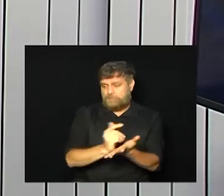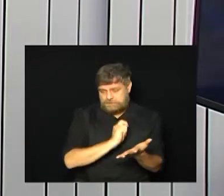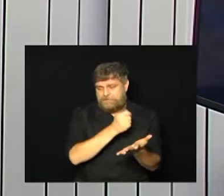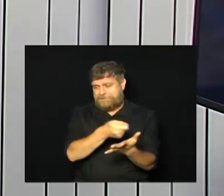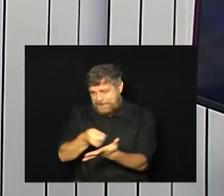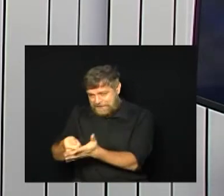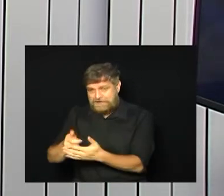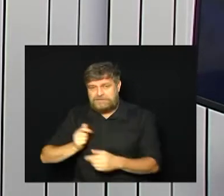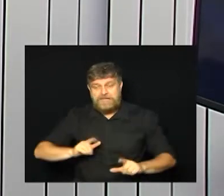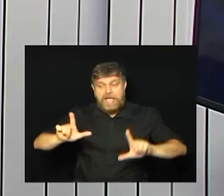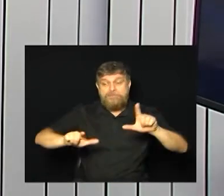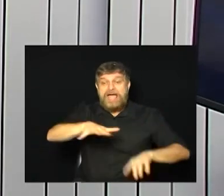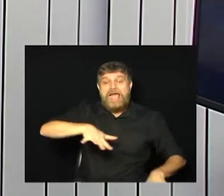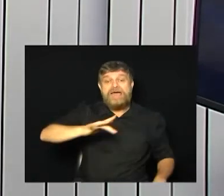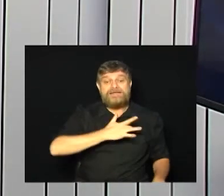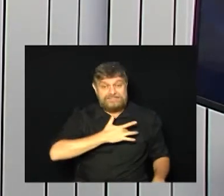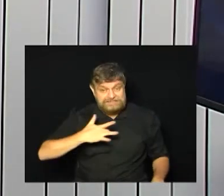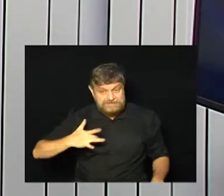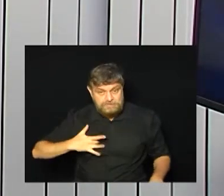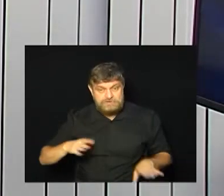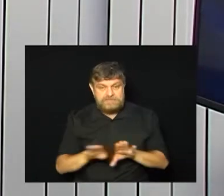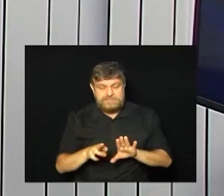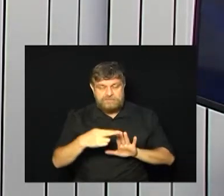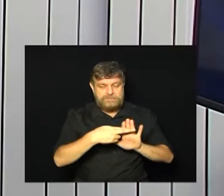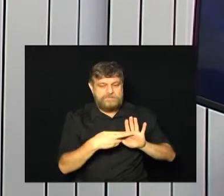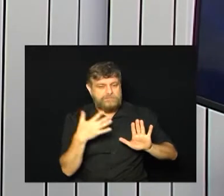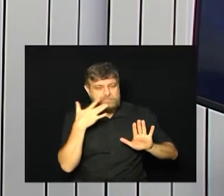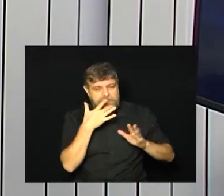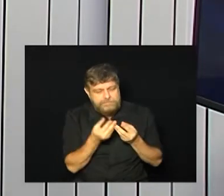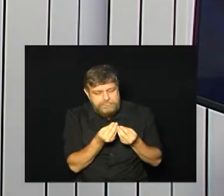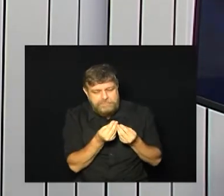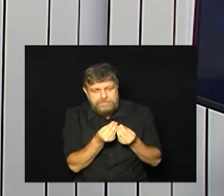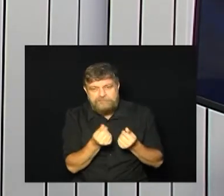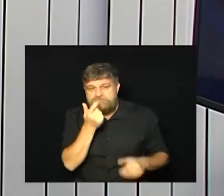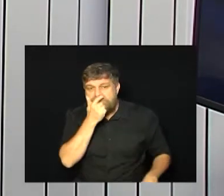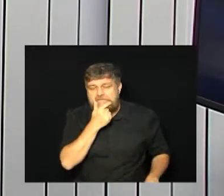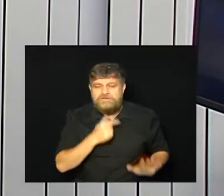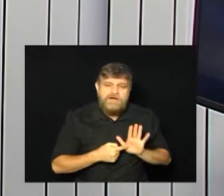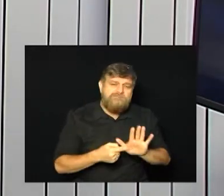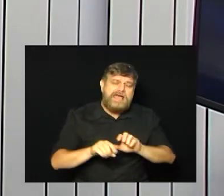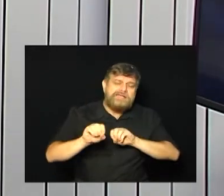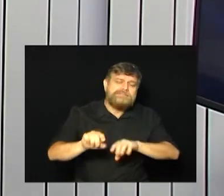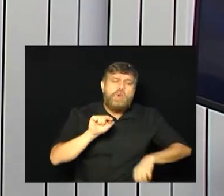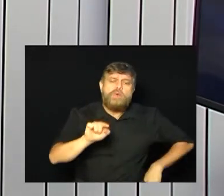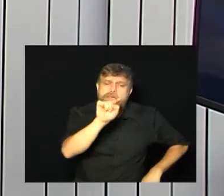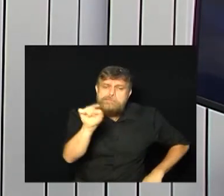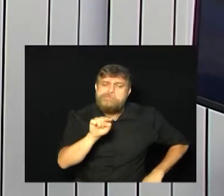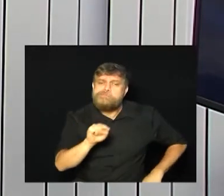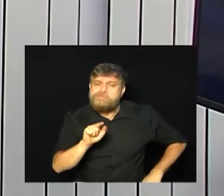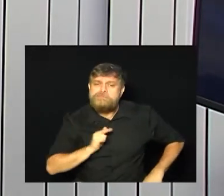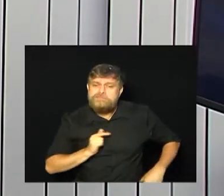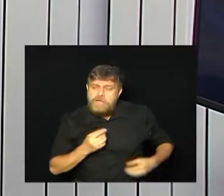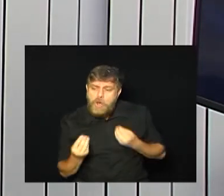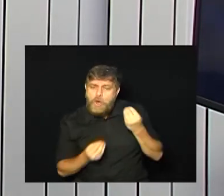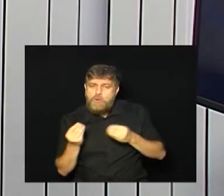o nosso quadro de saúde, tem receita. Michel Amorim chega logo mais. Qual será a receita de hoje, hein? Será que é uma entrada,